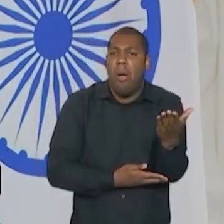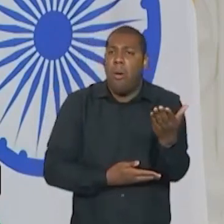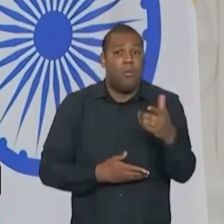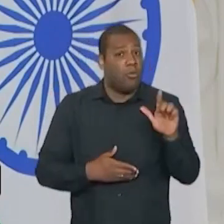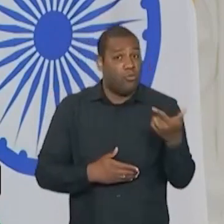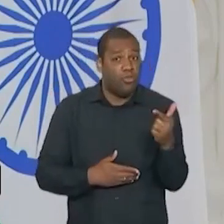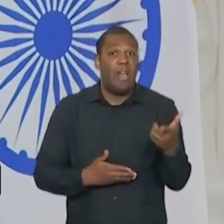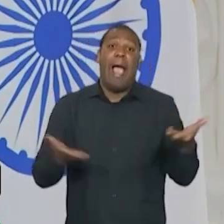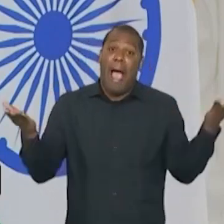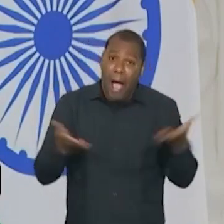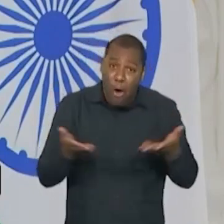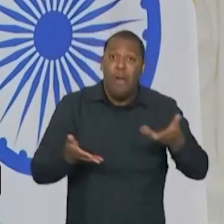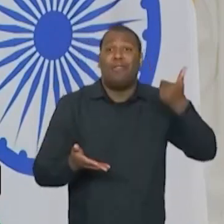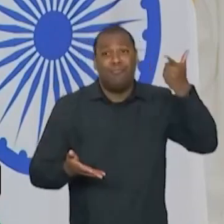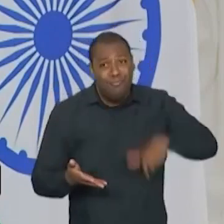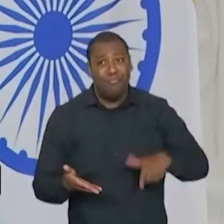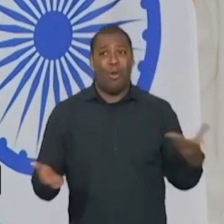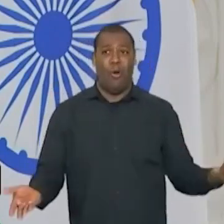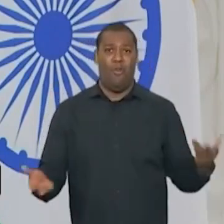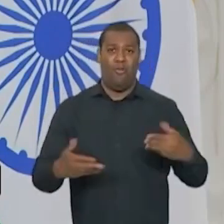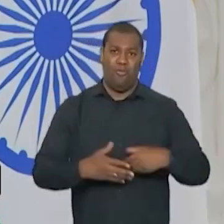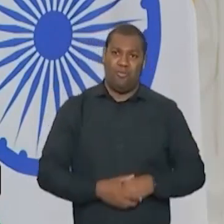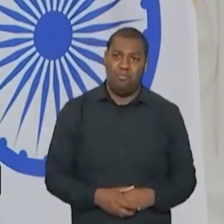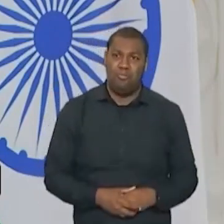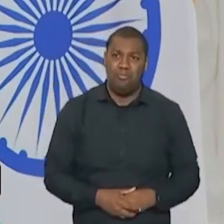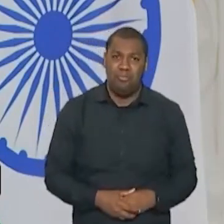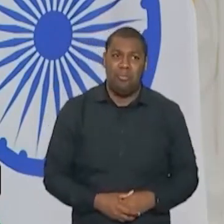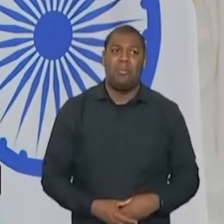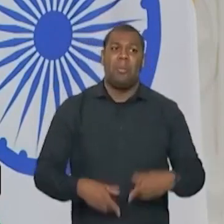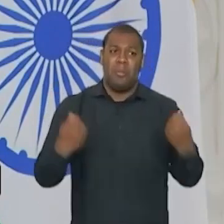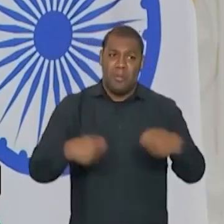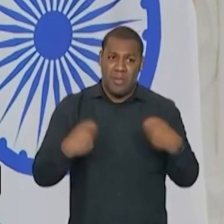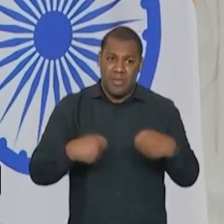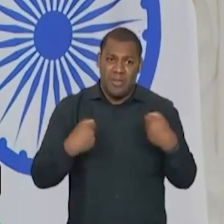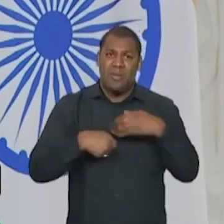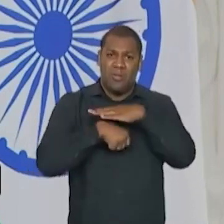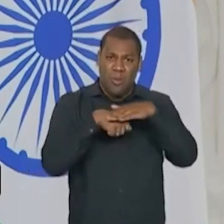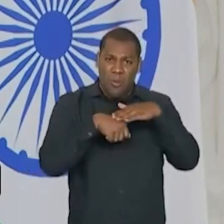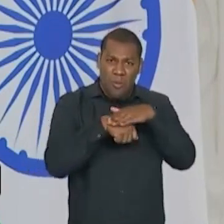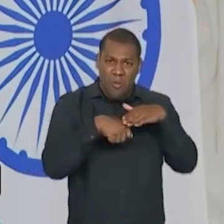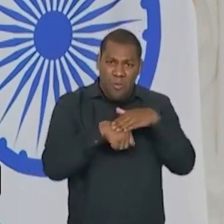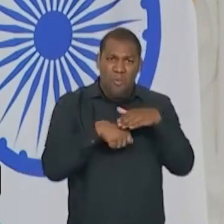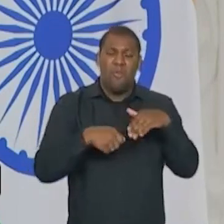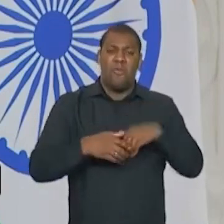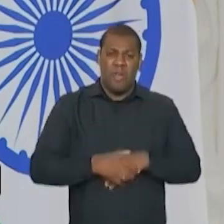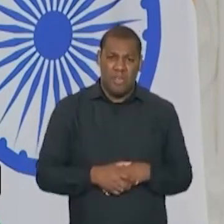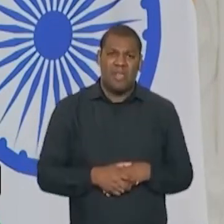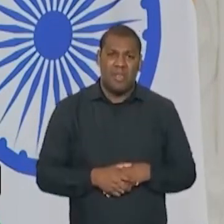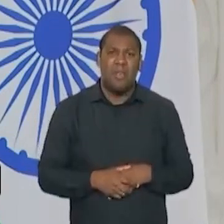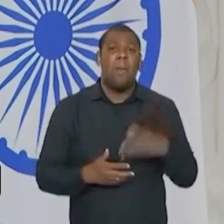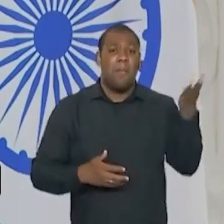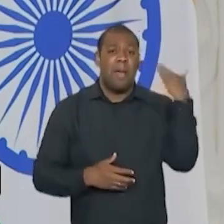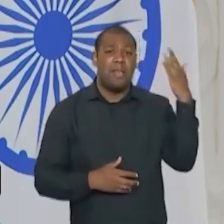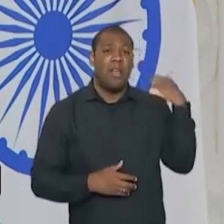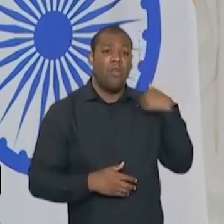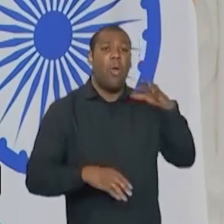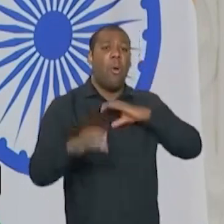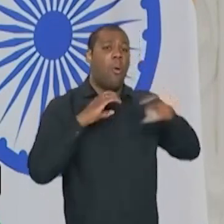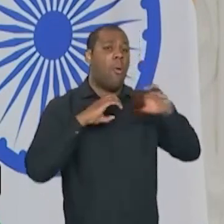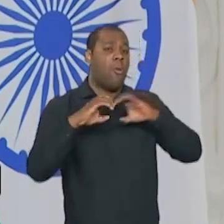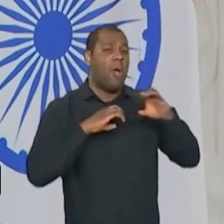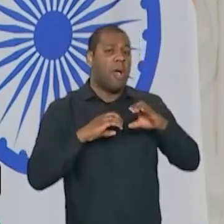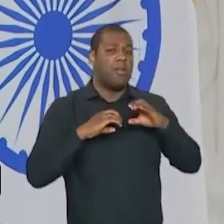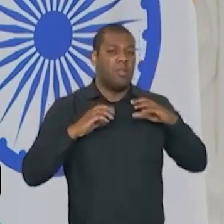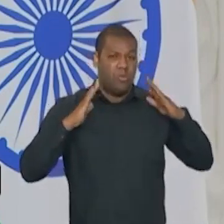Então, eu estou convencido que é um processo de convencimento. Essa conversa, quando eu tive com o Papa Francisco, nós discutimos muito